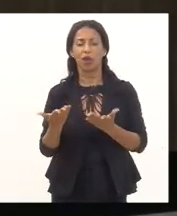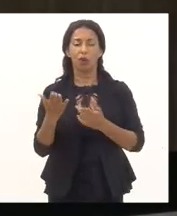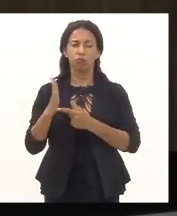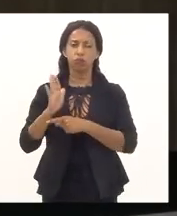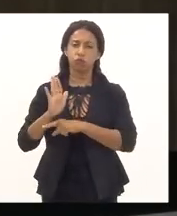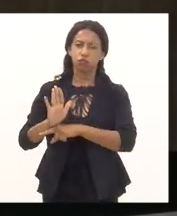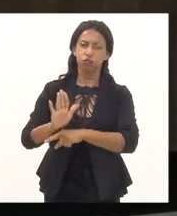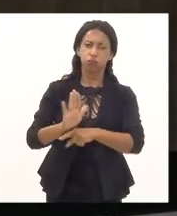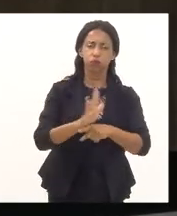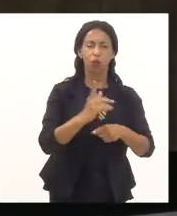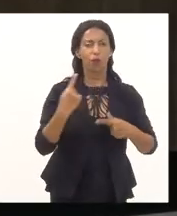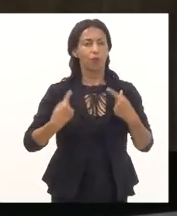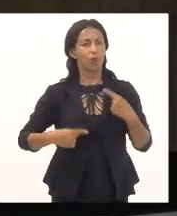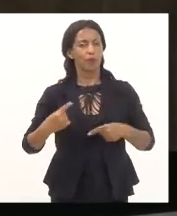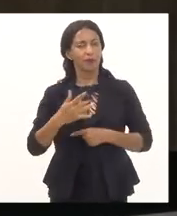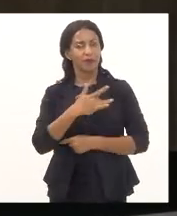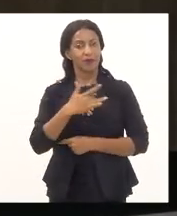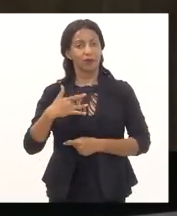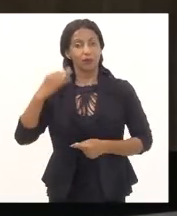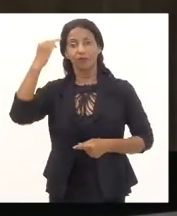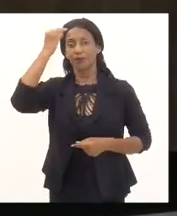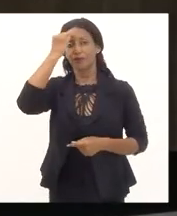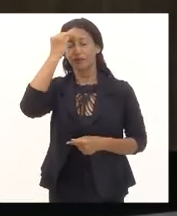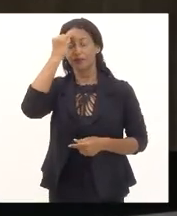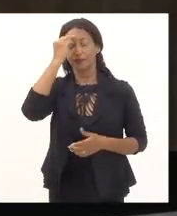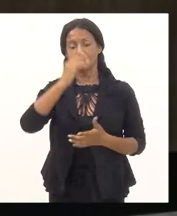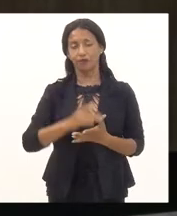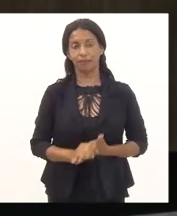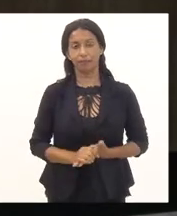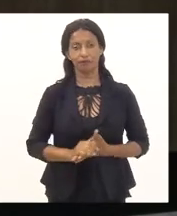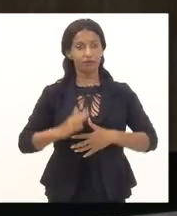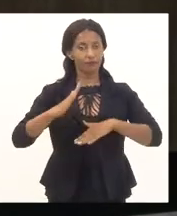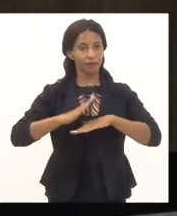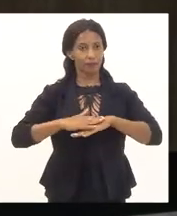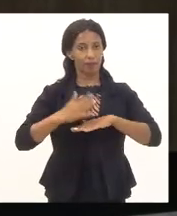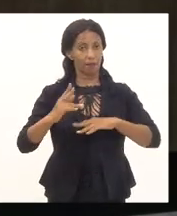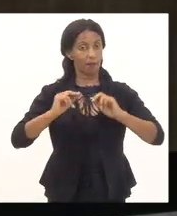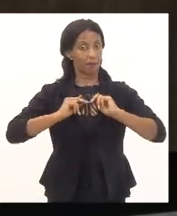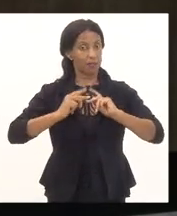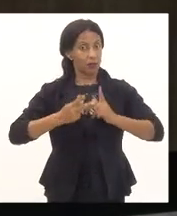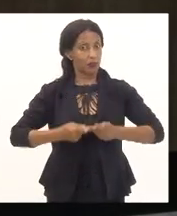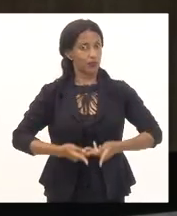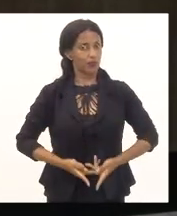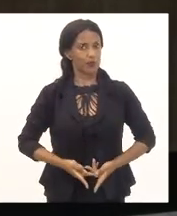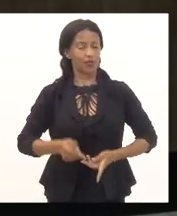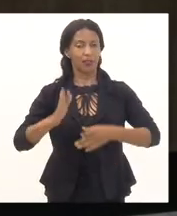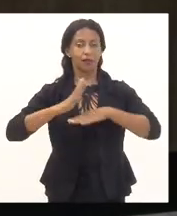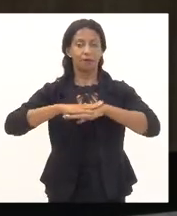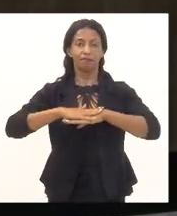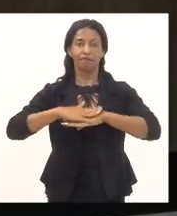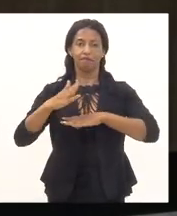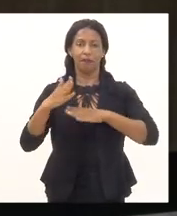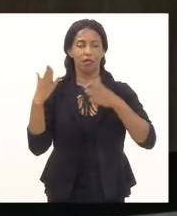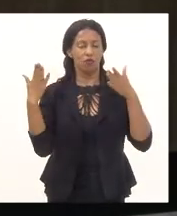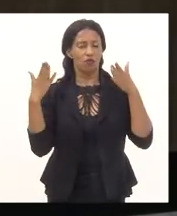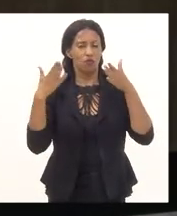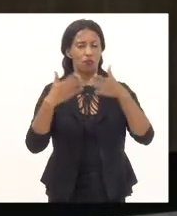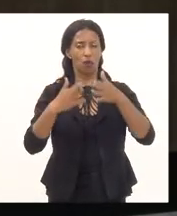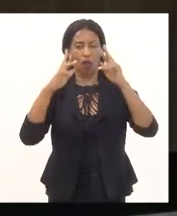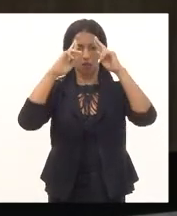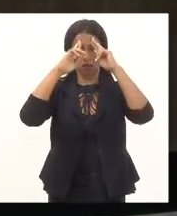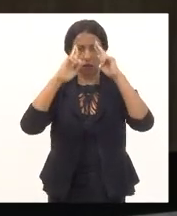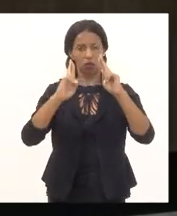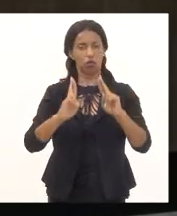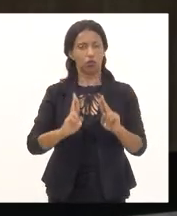contribui com uma política de saúde mental mais humana, né, mais centrada no